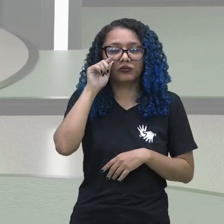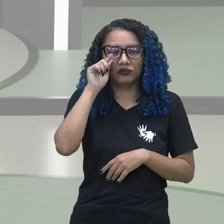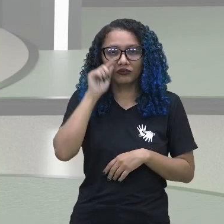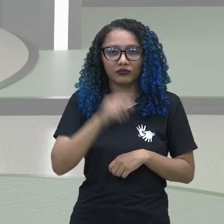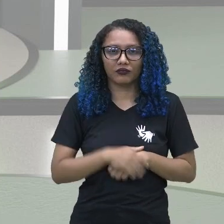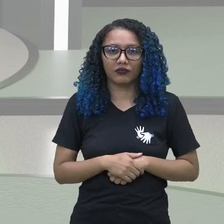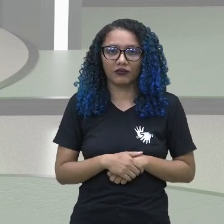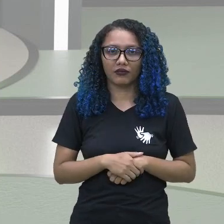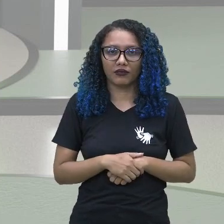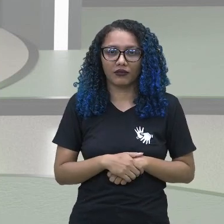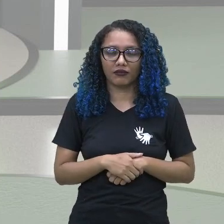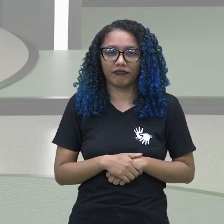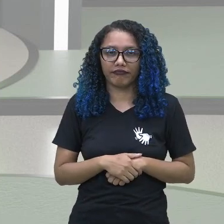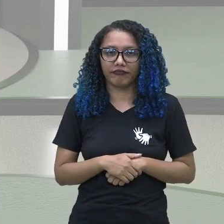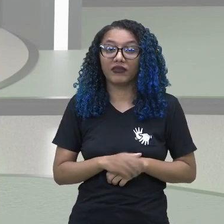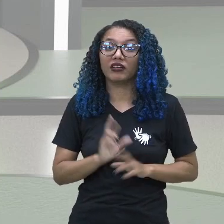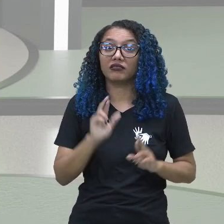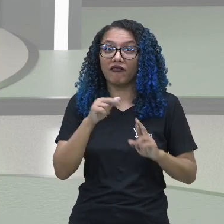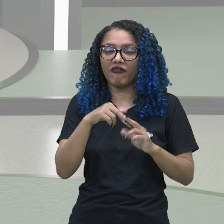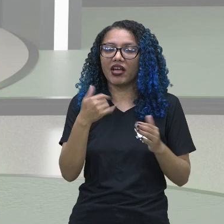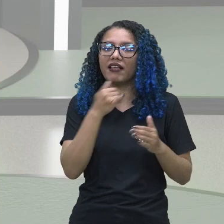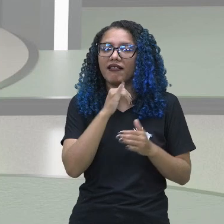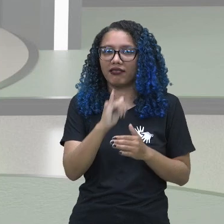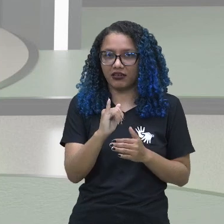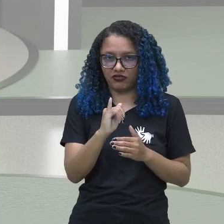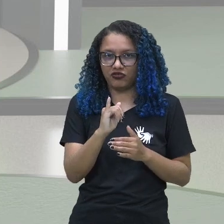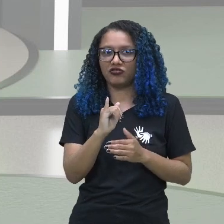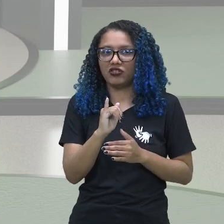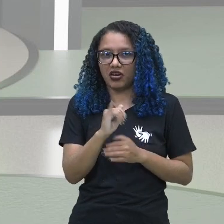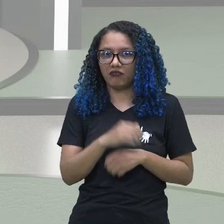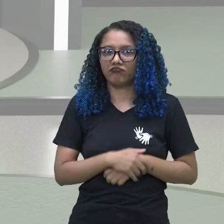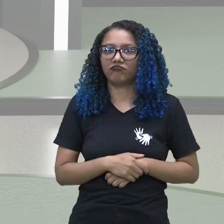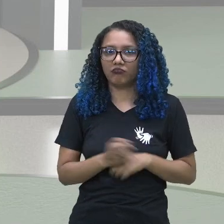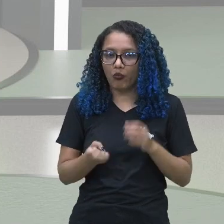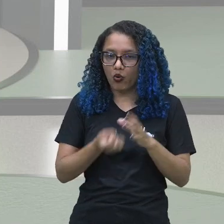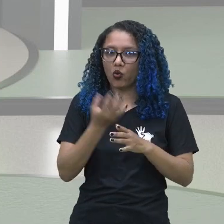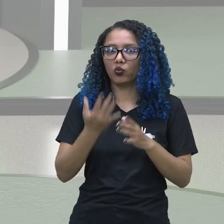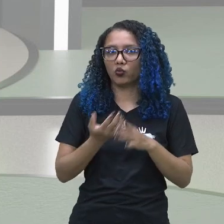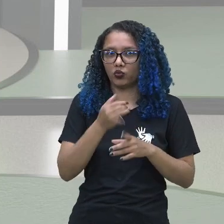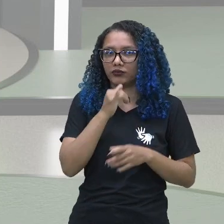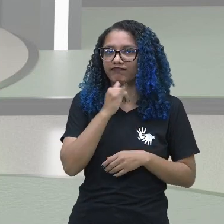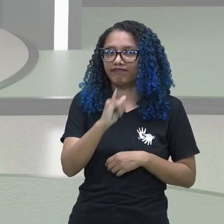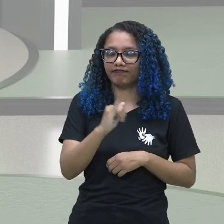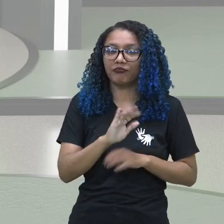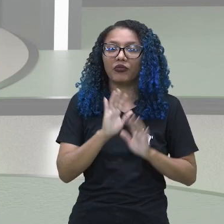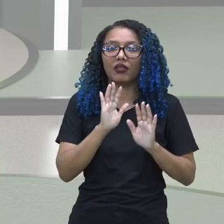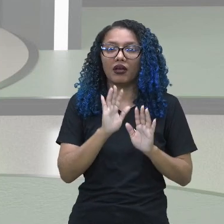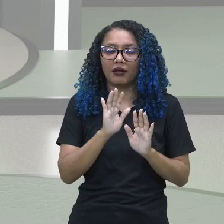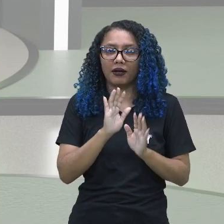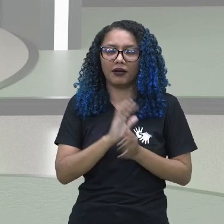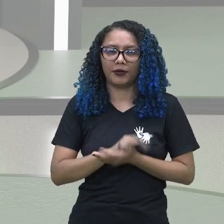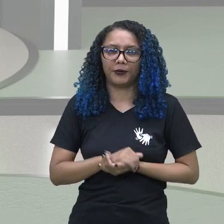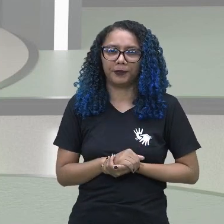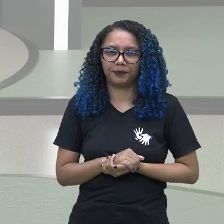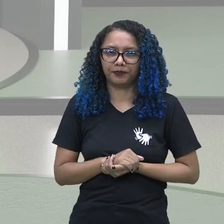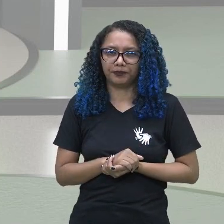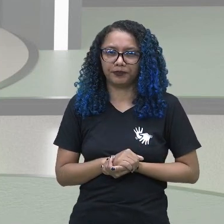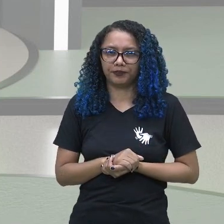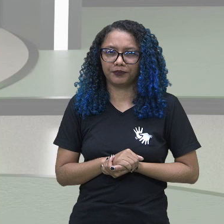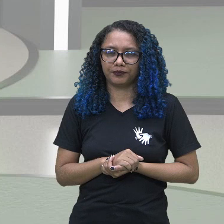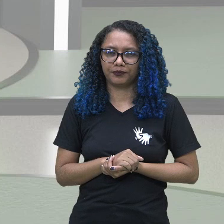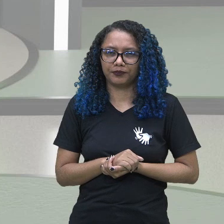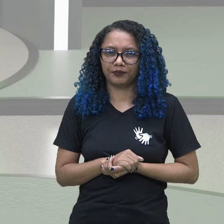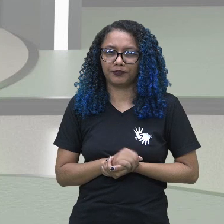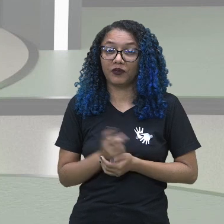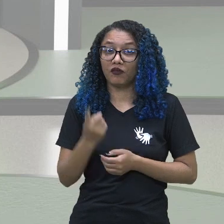de energia. Ela promove a energia, né, essa molécula. Mas vocês viram que eles têm